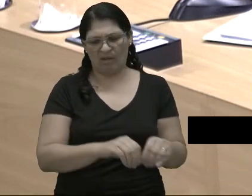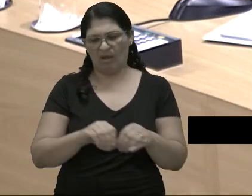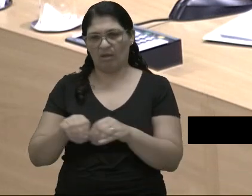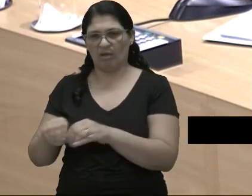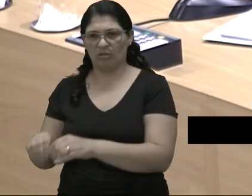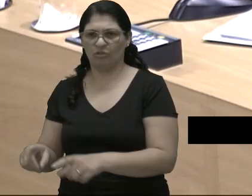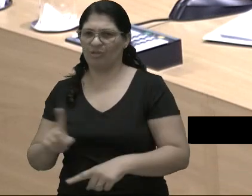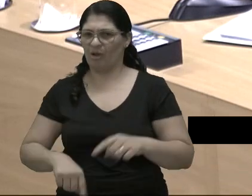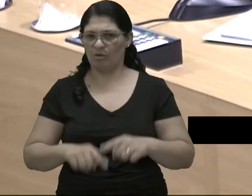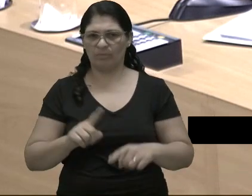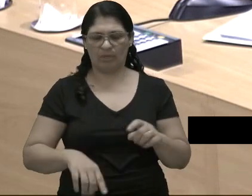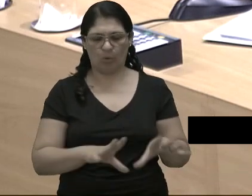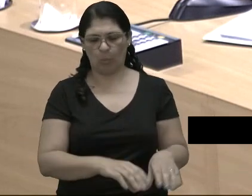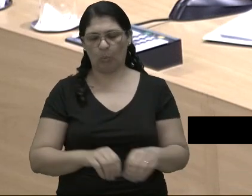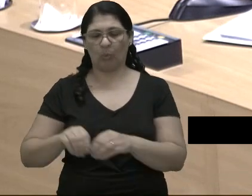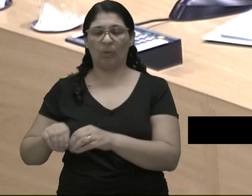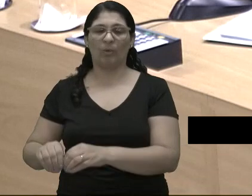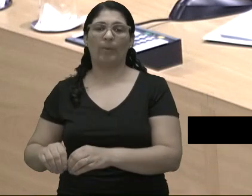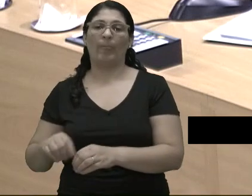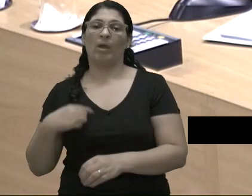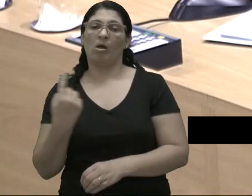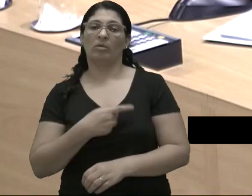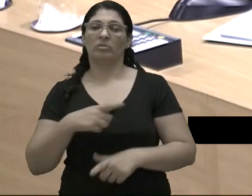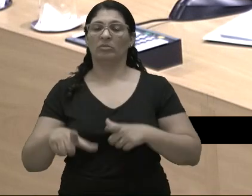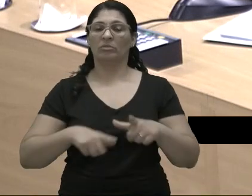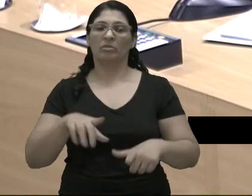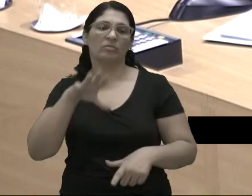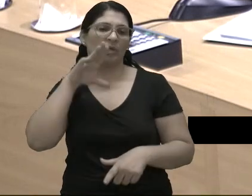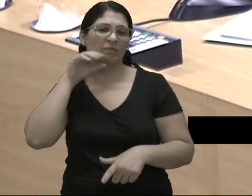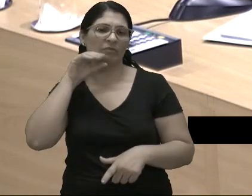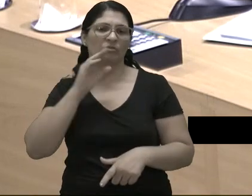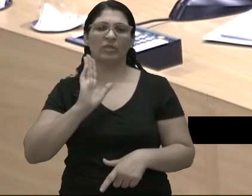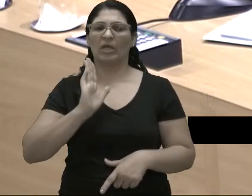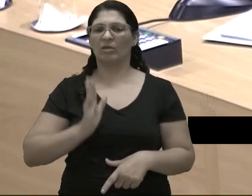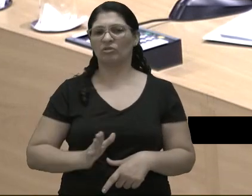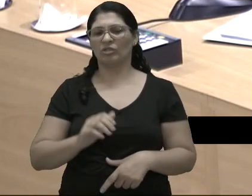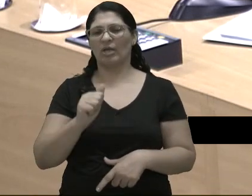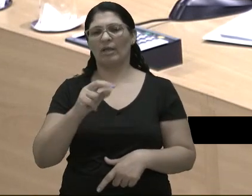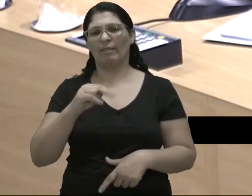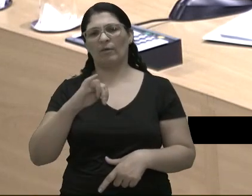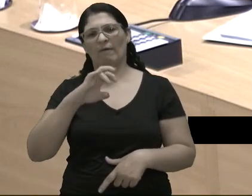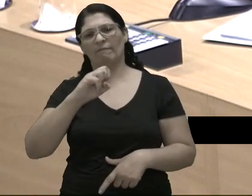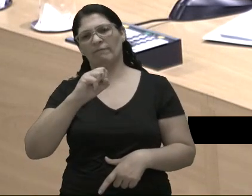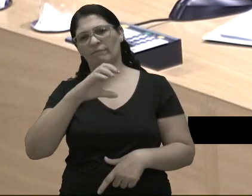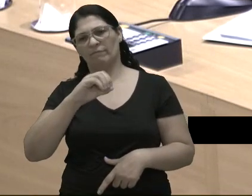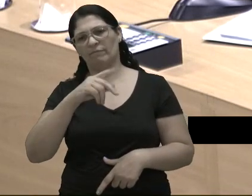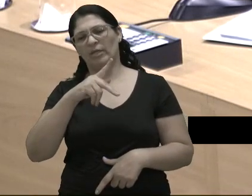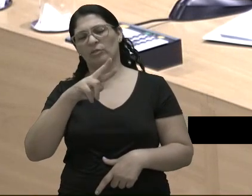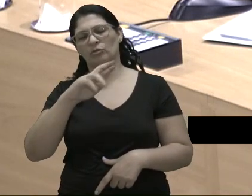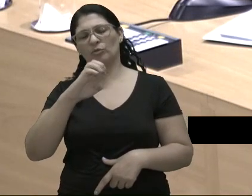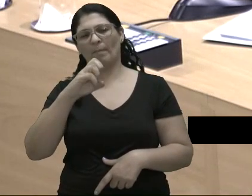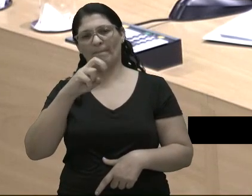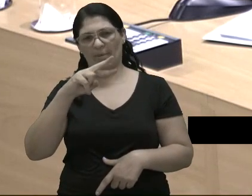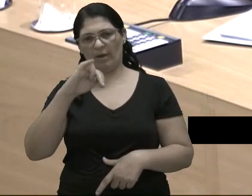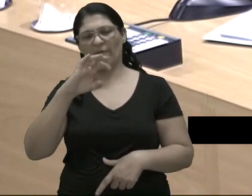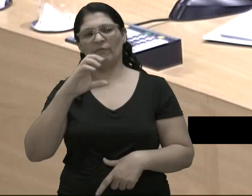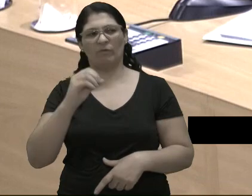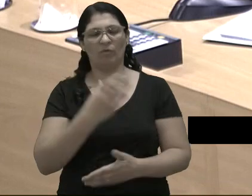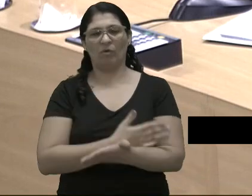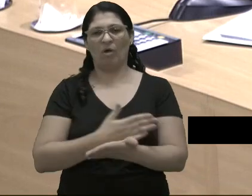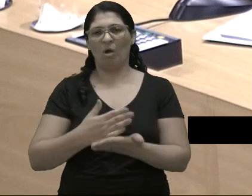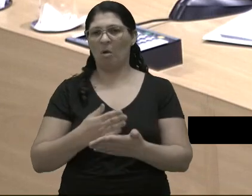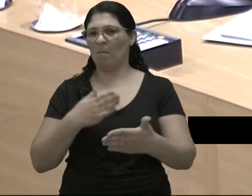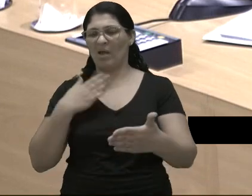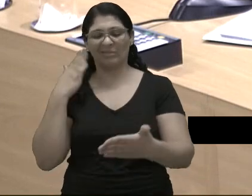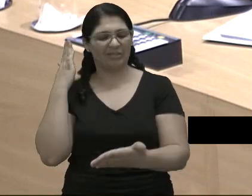Os nossos colaboradores, eles já estão em aviso prévio, né? Então, a gente começa essa desinstalação e dia 29 interrompe